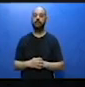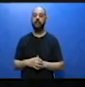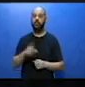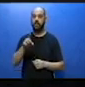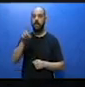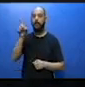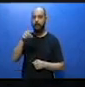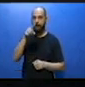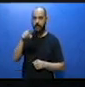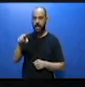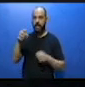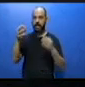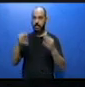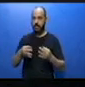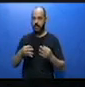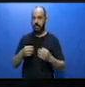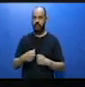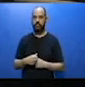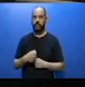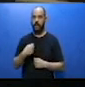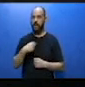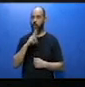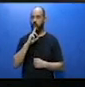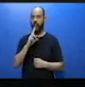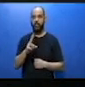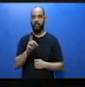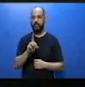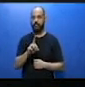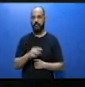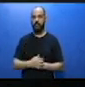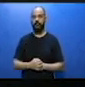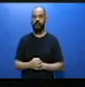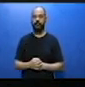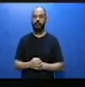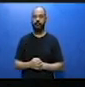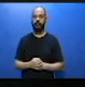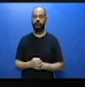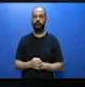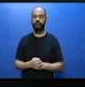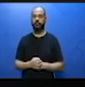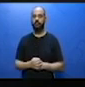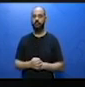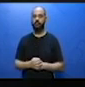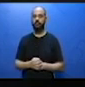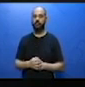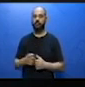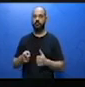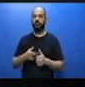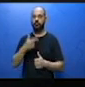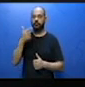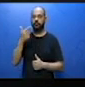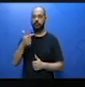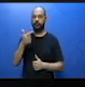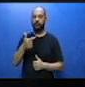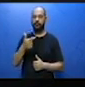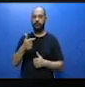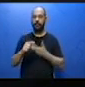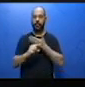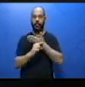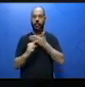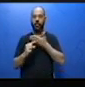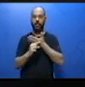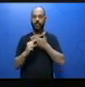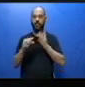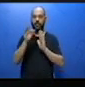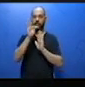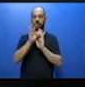marcar a alternativa correta. A professora não vai ler. Número 2, porque o autor do texto Muito Mais Que Isca diz